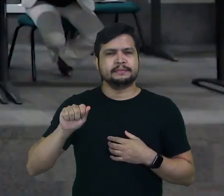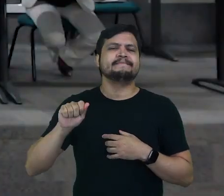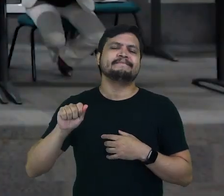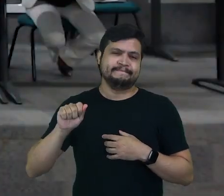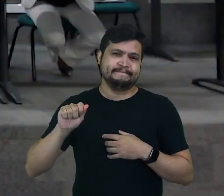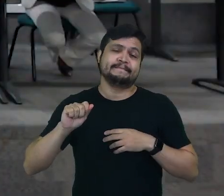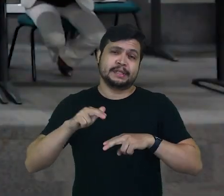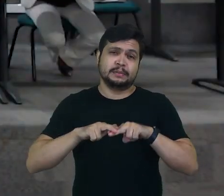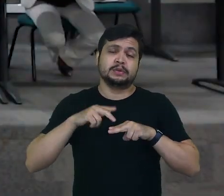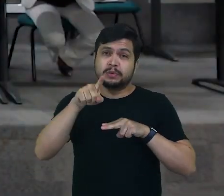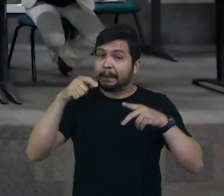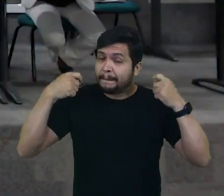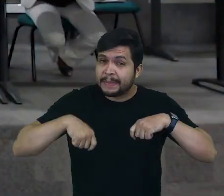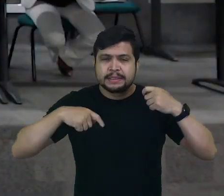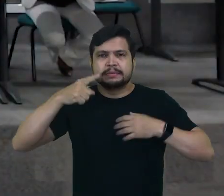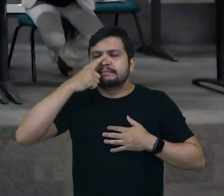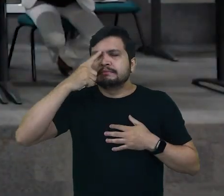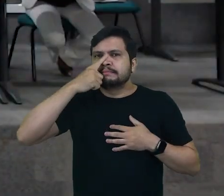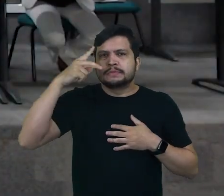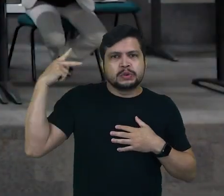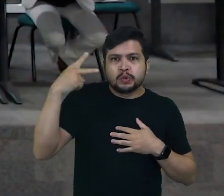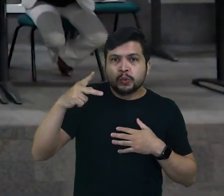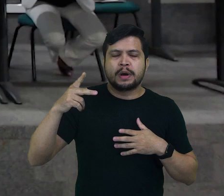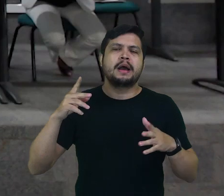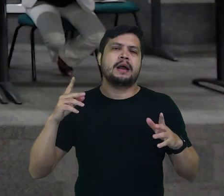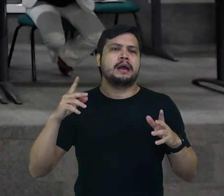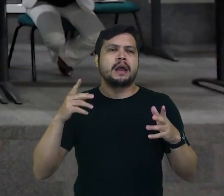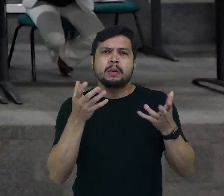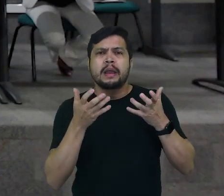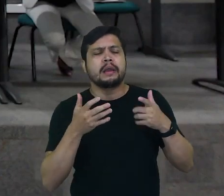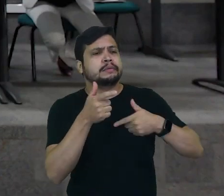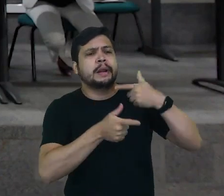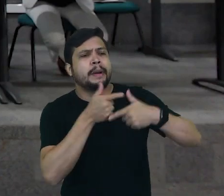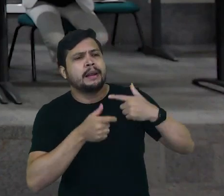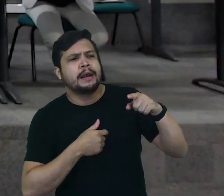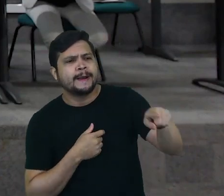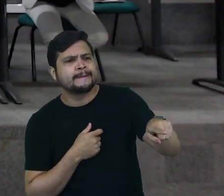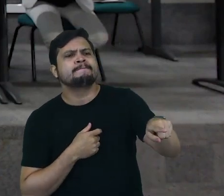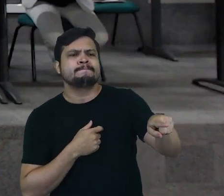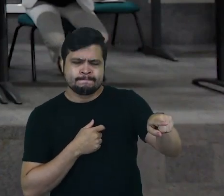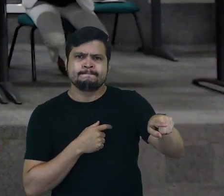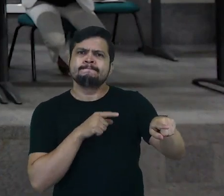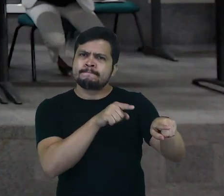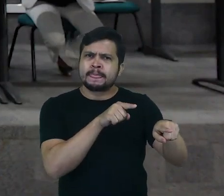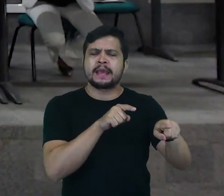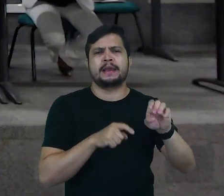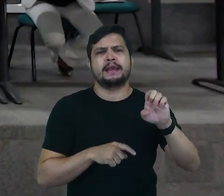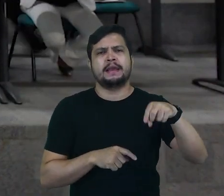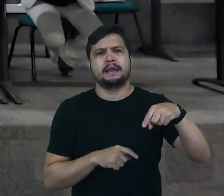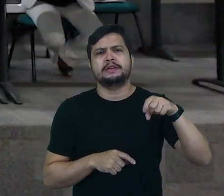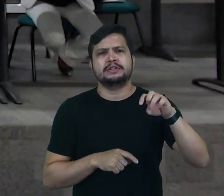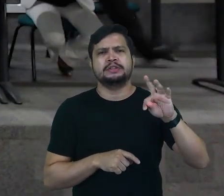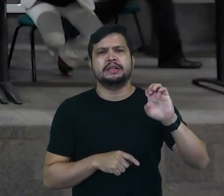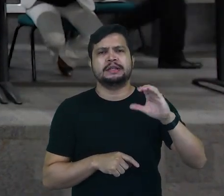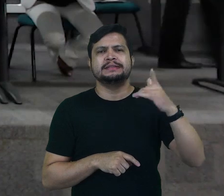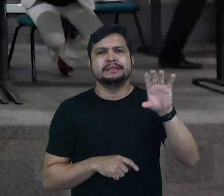gente se encontre em alguma daquelas ali. Me encontrar, eu quero trabalhar mesmo na